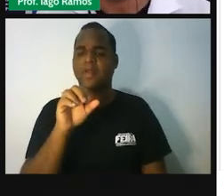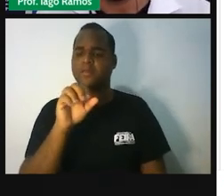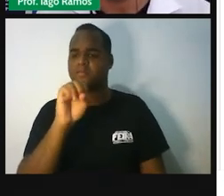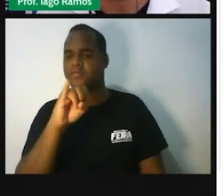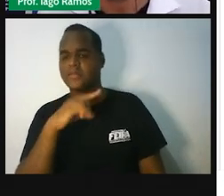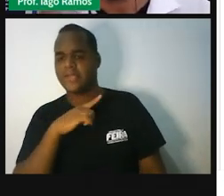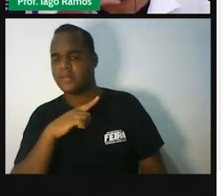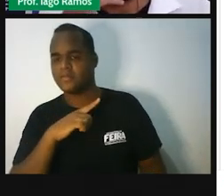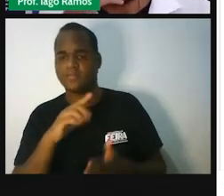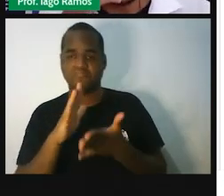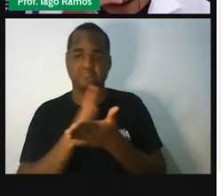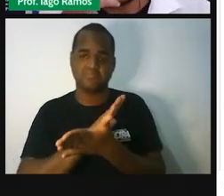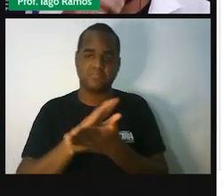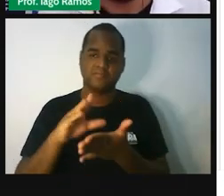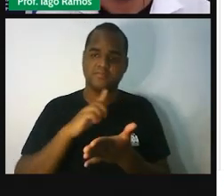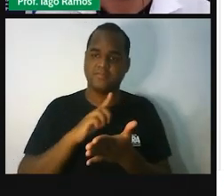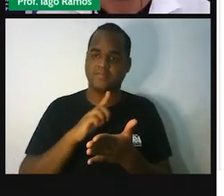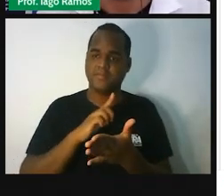ali, né,